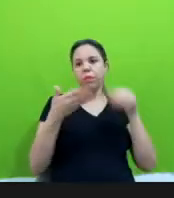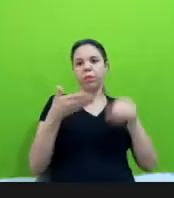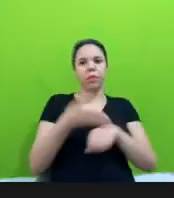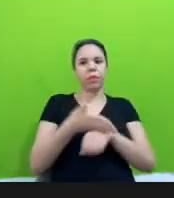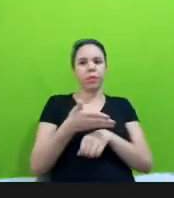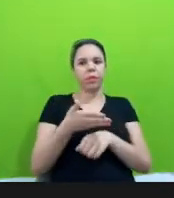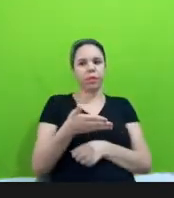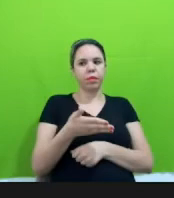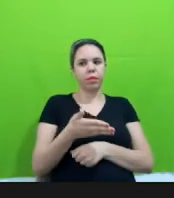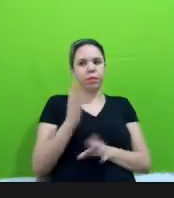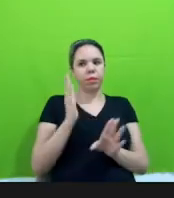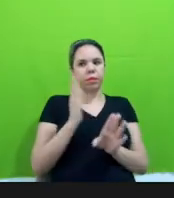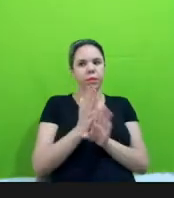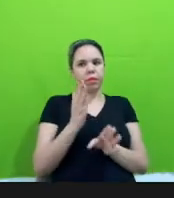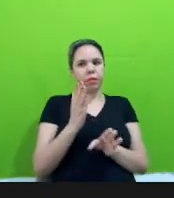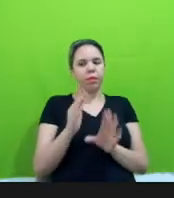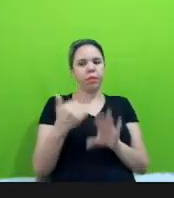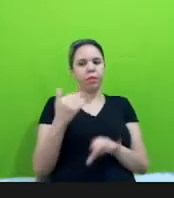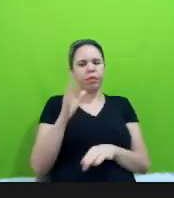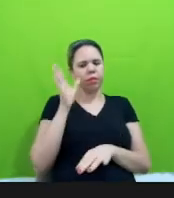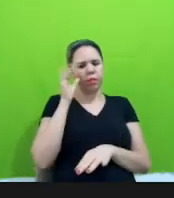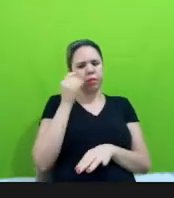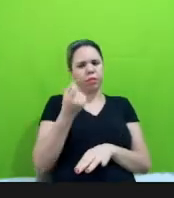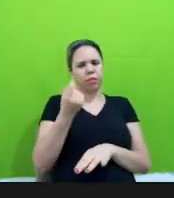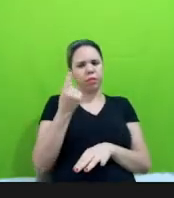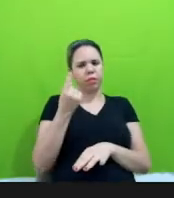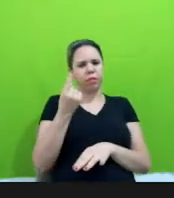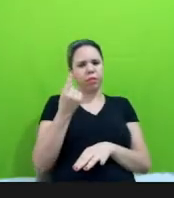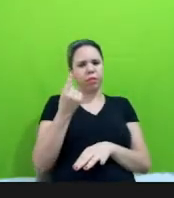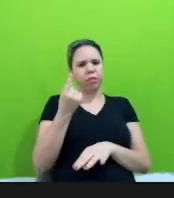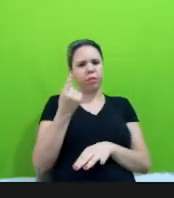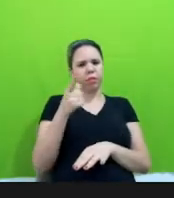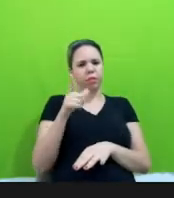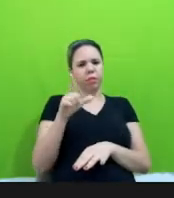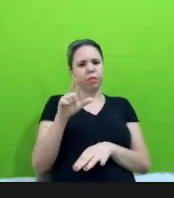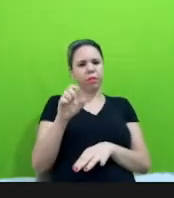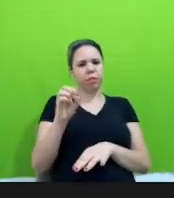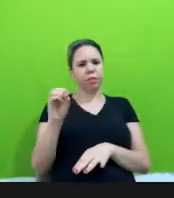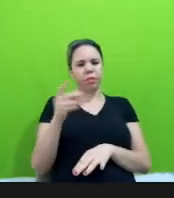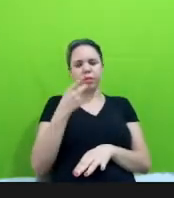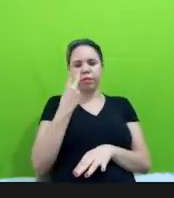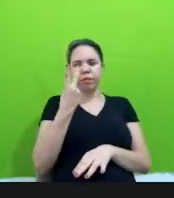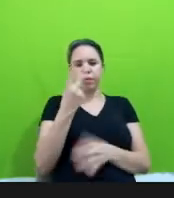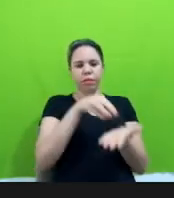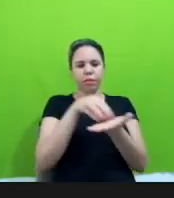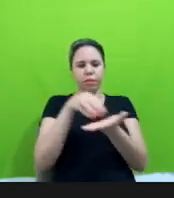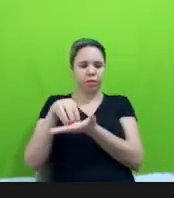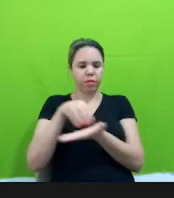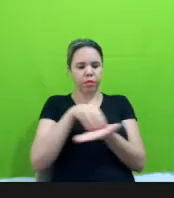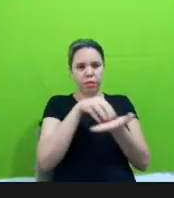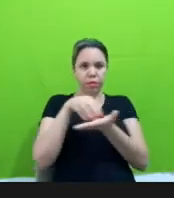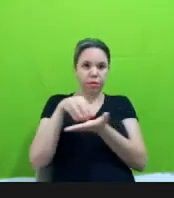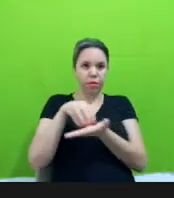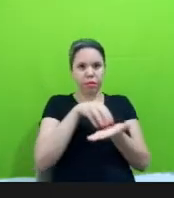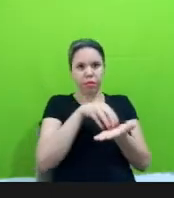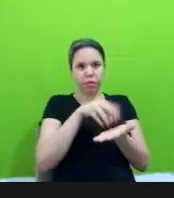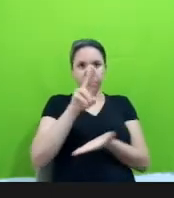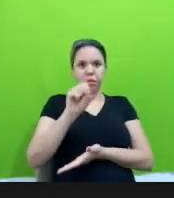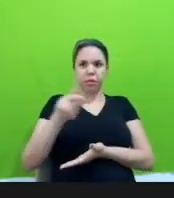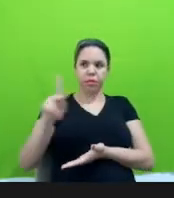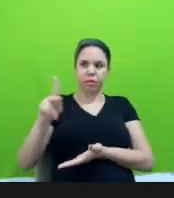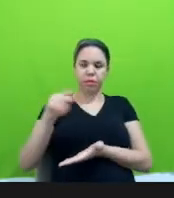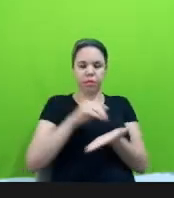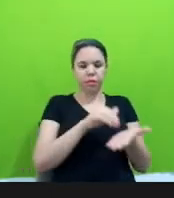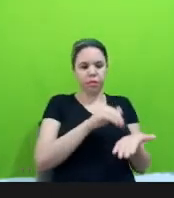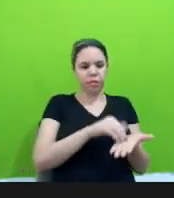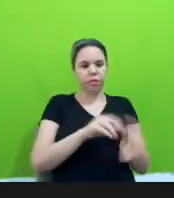e recebi até uma coisa curiosa que o Léo falou, como dois órgãos da mesma, a USP ou as secretarias agem